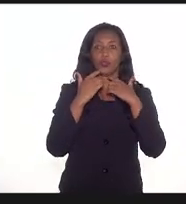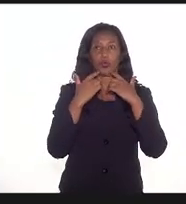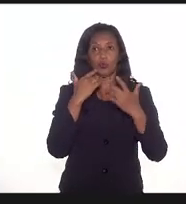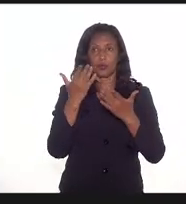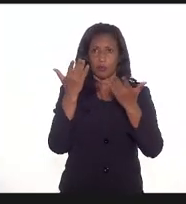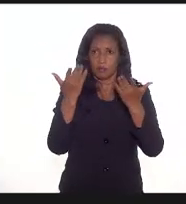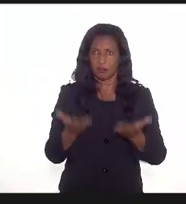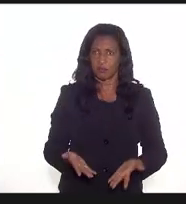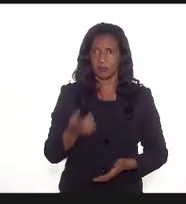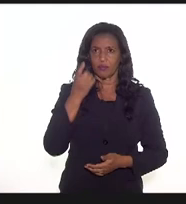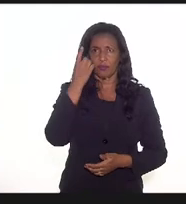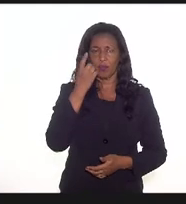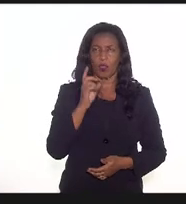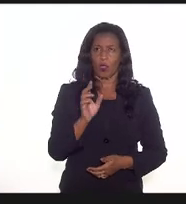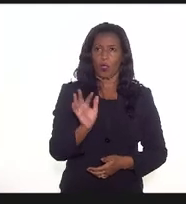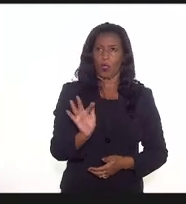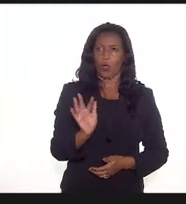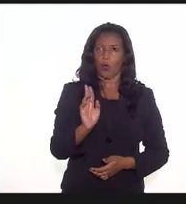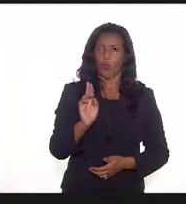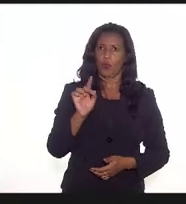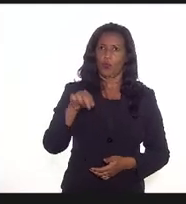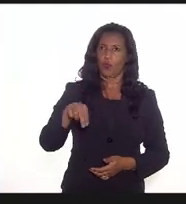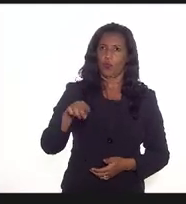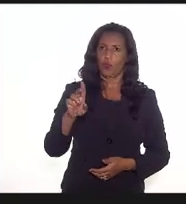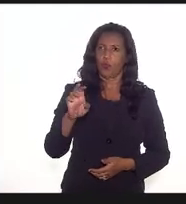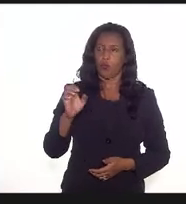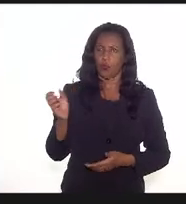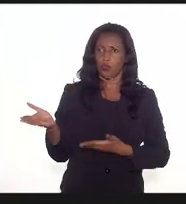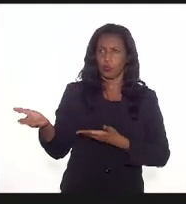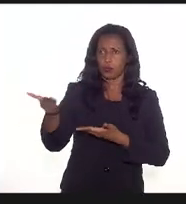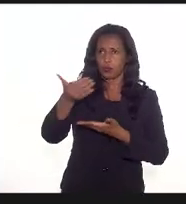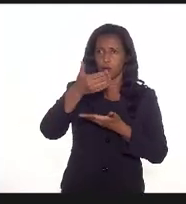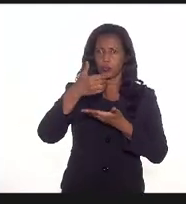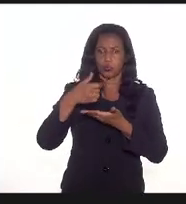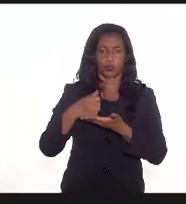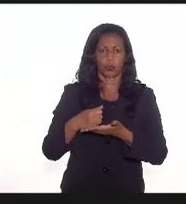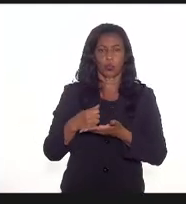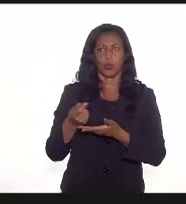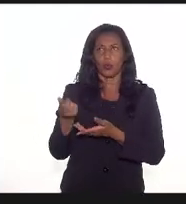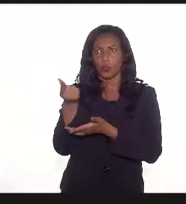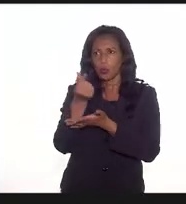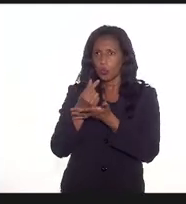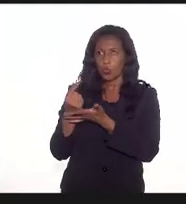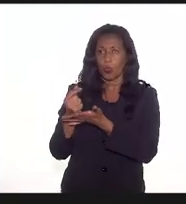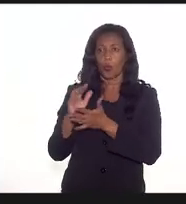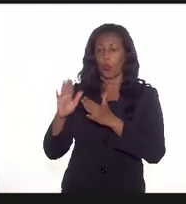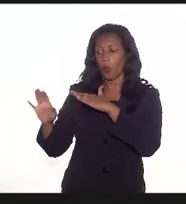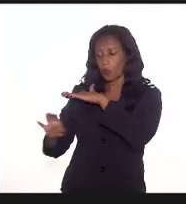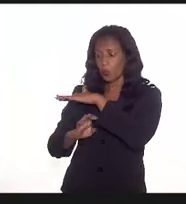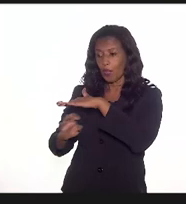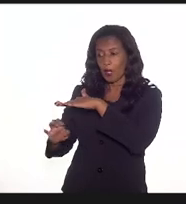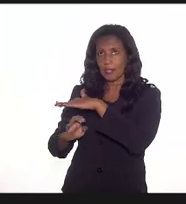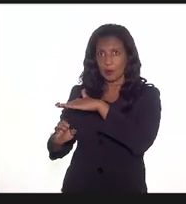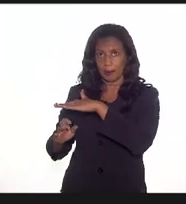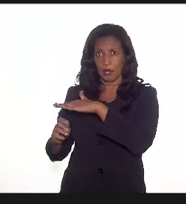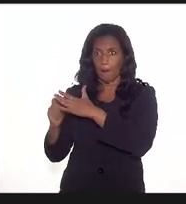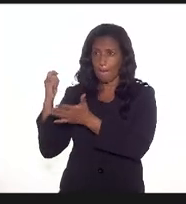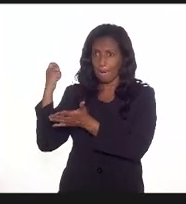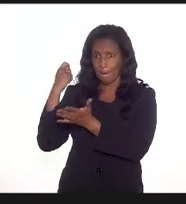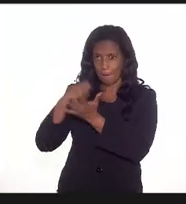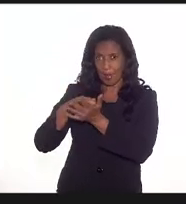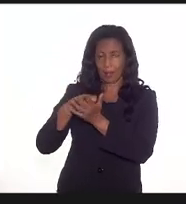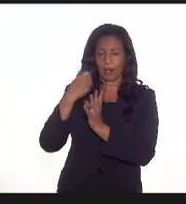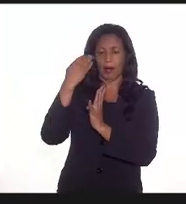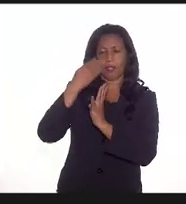deputado, o Fundes, o retorno dos financiamentos do Fundes, ou seja, quando as empresas efetivamente pagam as